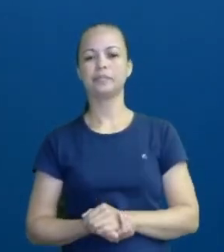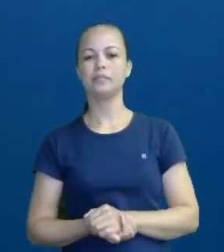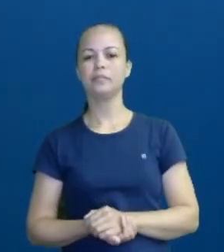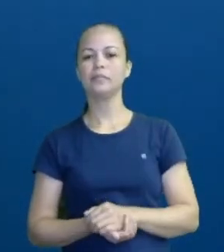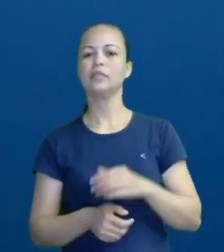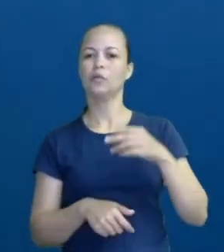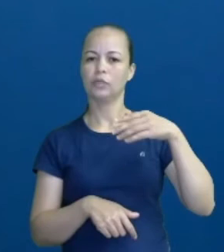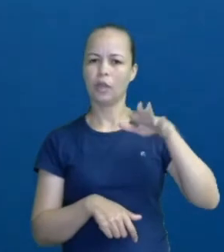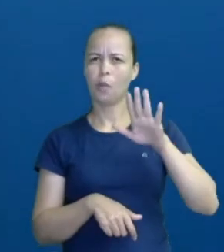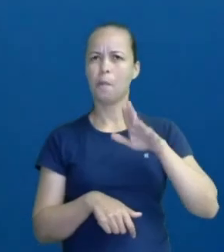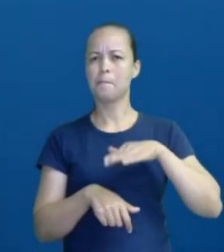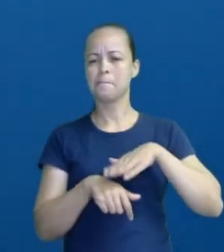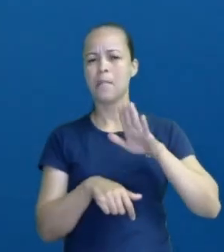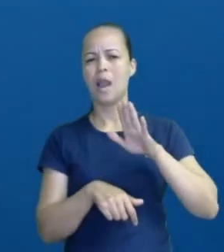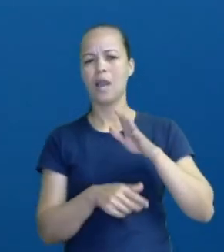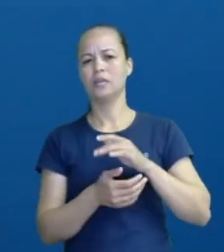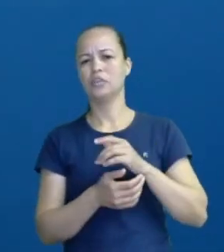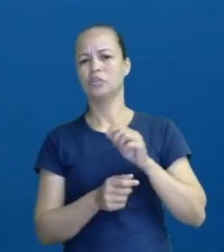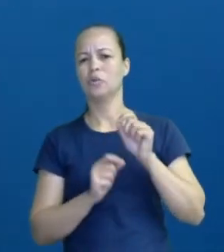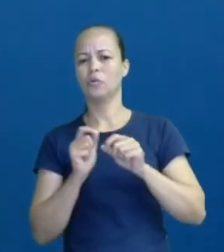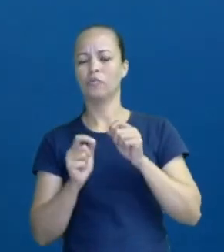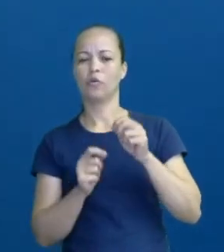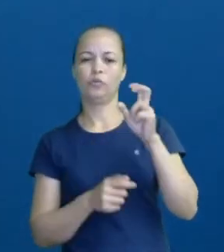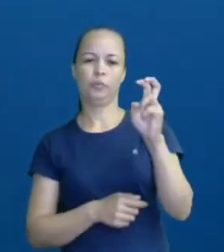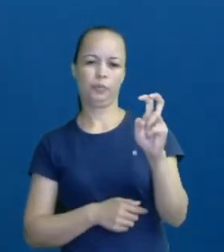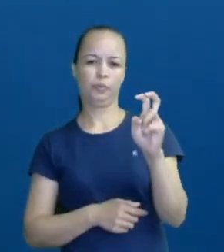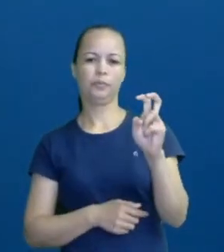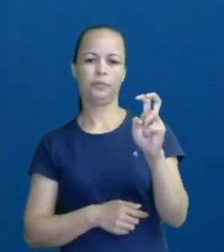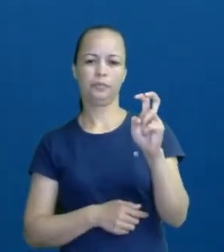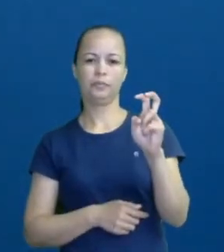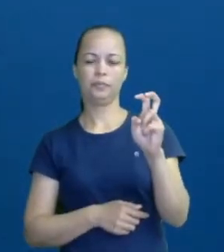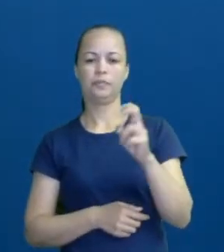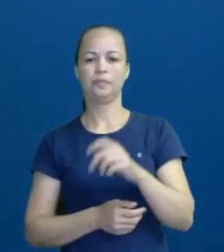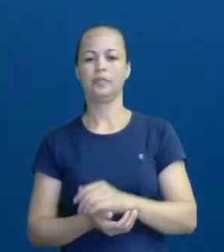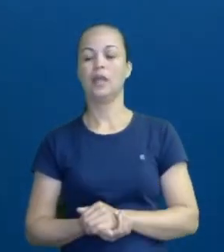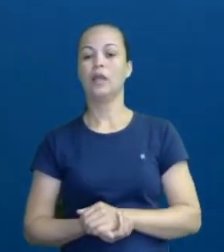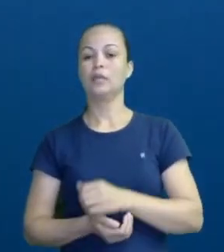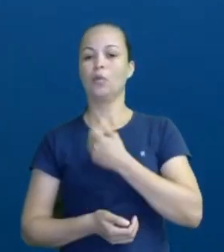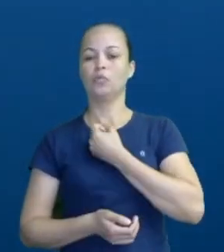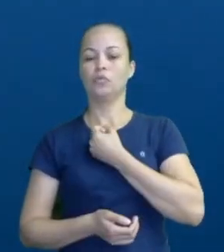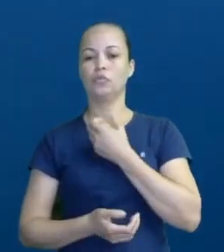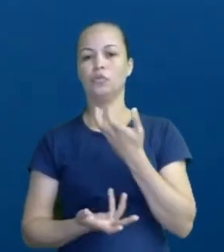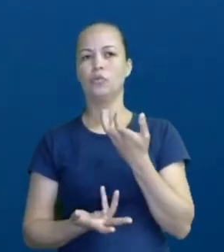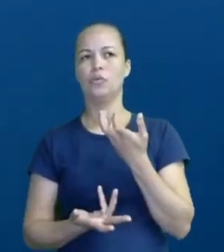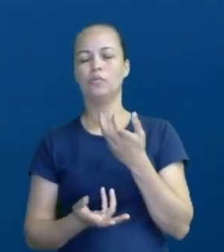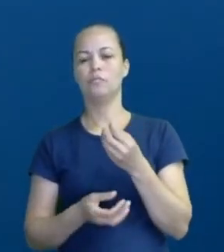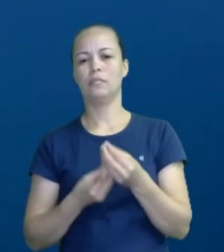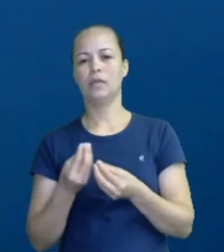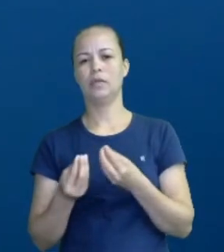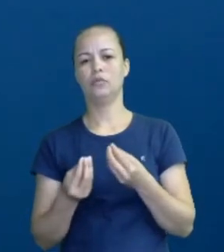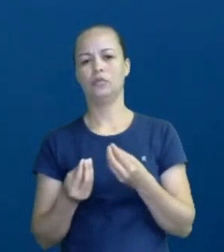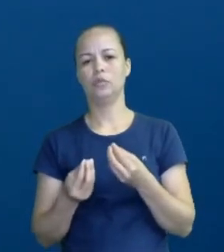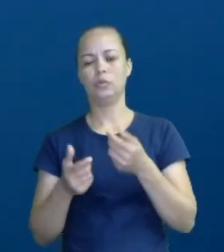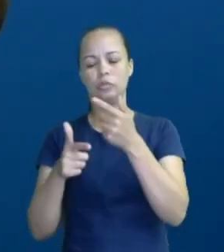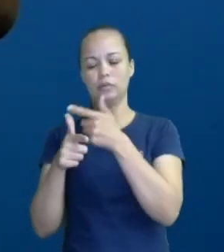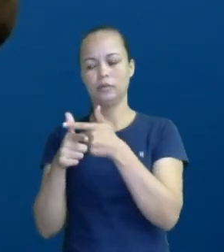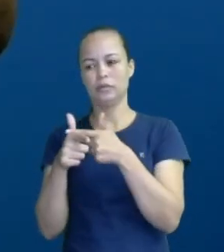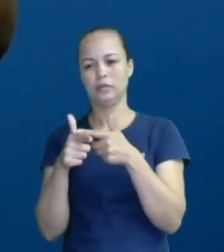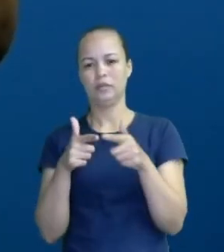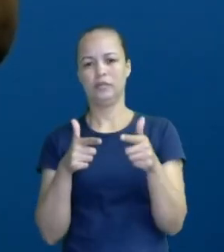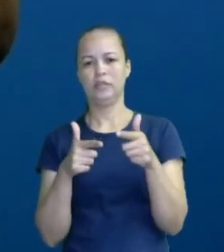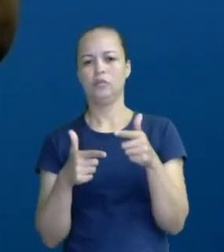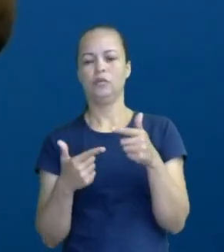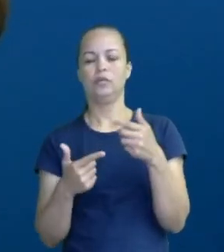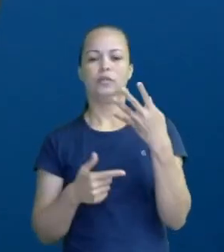usei mais, usei outro número, que foi o número 5. Então, os números os divisores